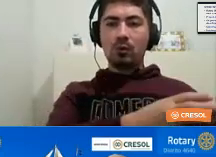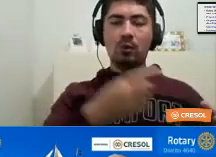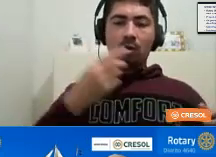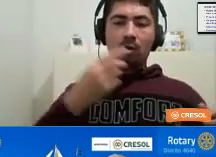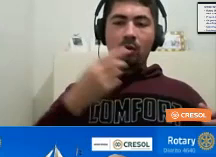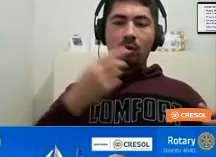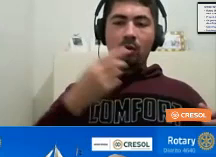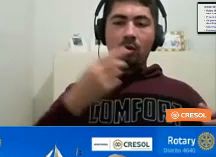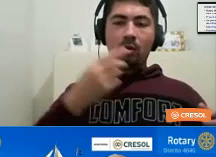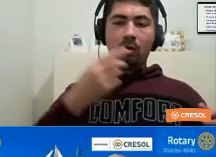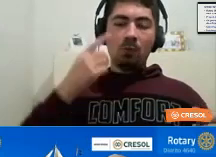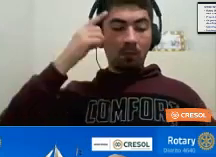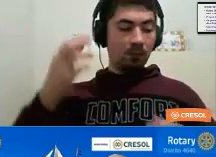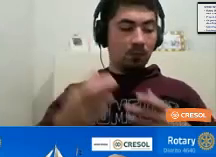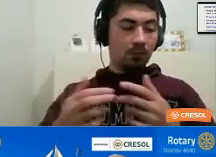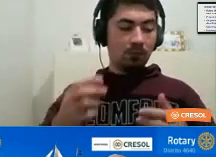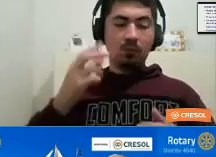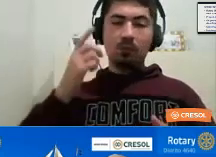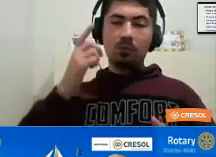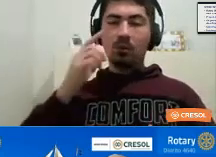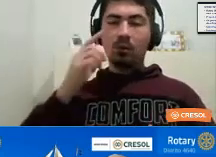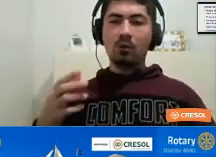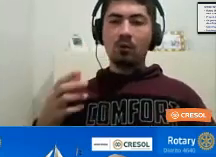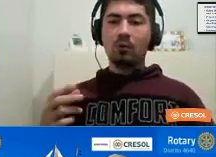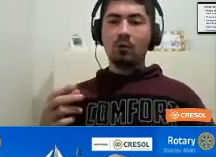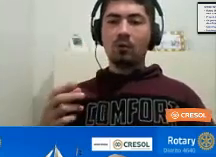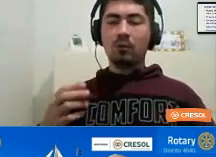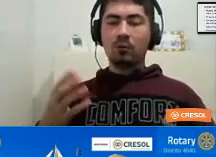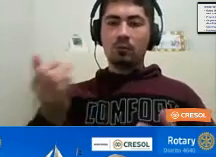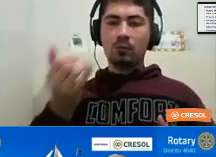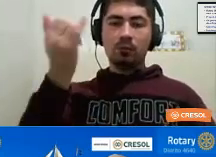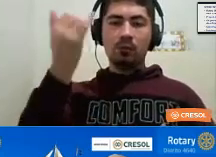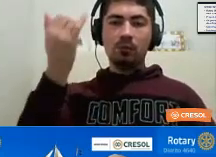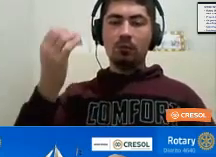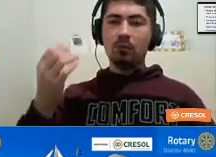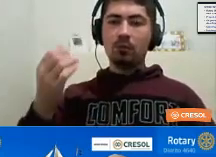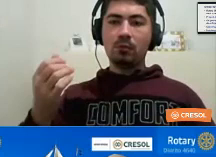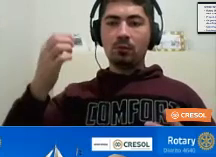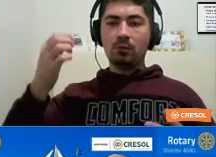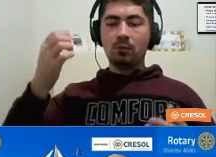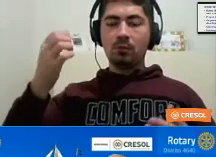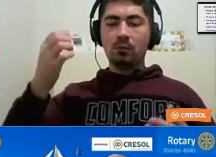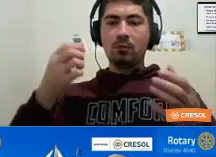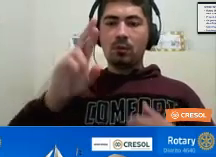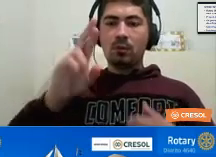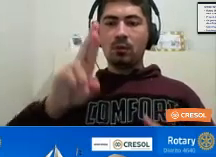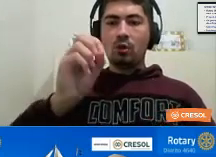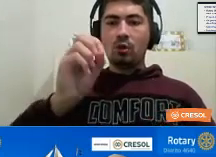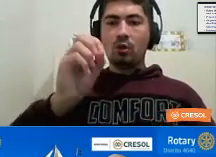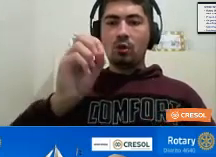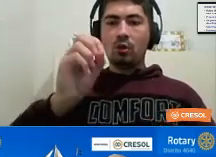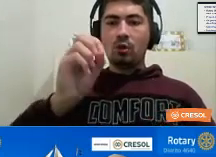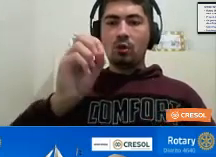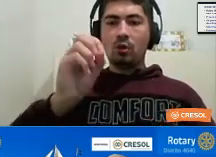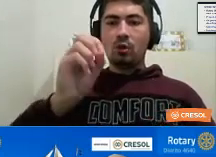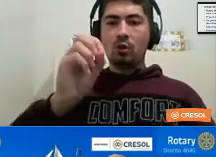sucesso. Então, é sempre muito importante colocar os projetos no Rotary Showcase. Também temos o Project Link, grupos